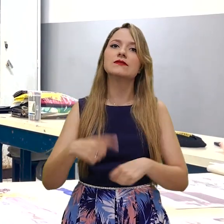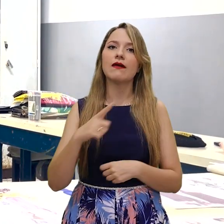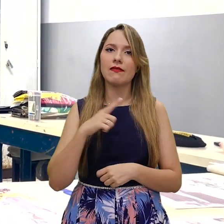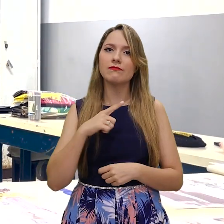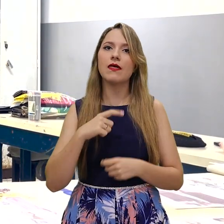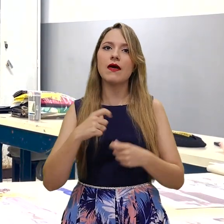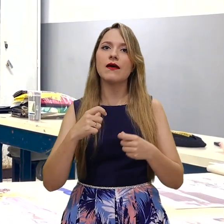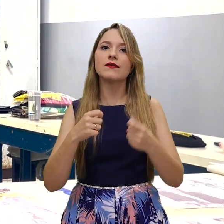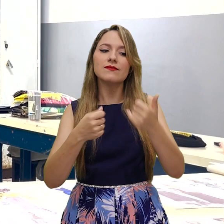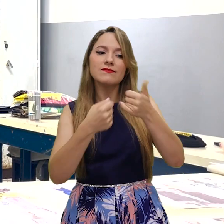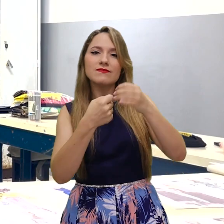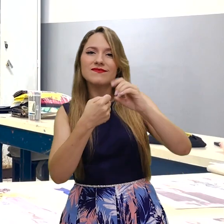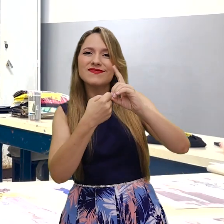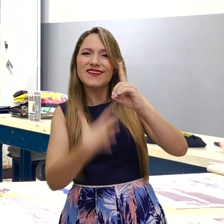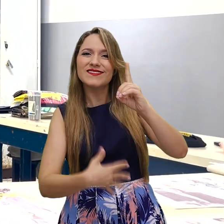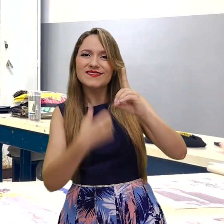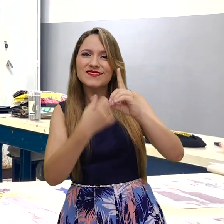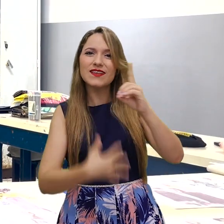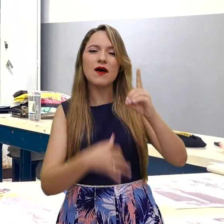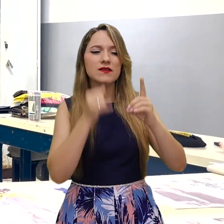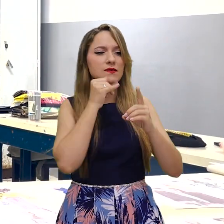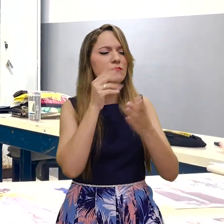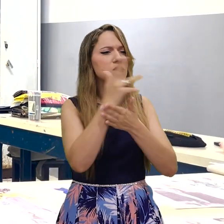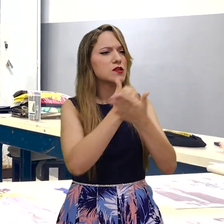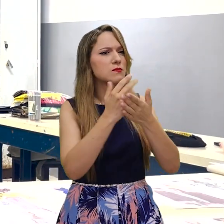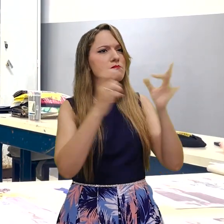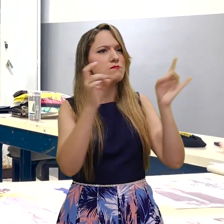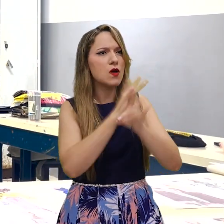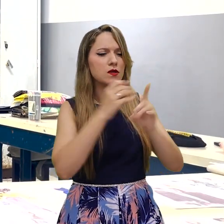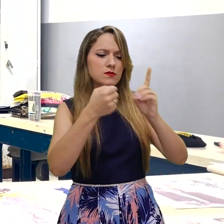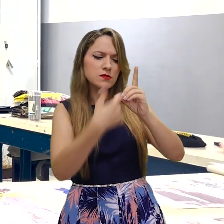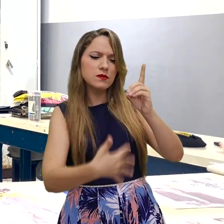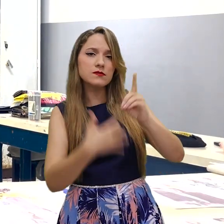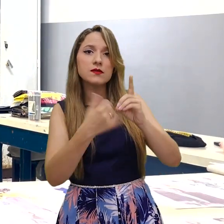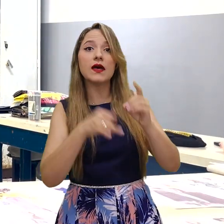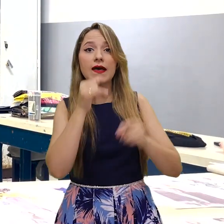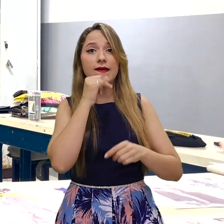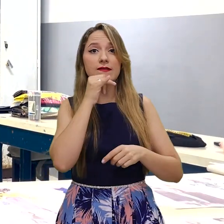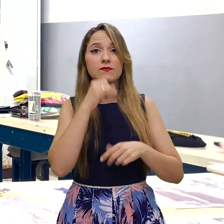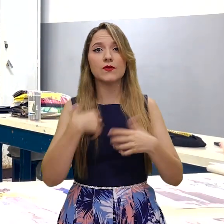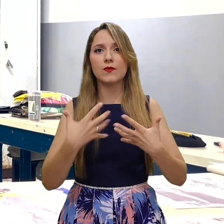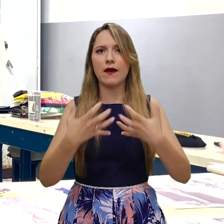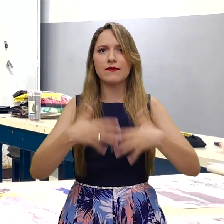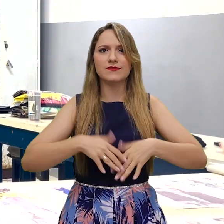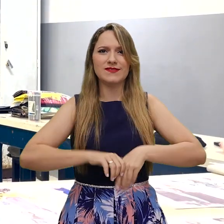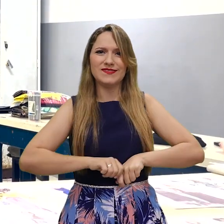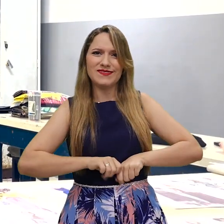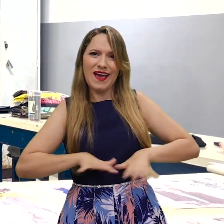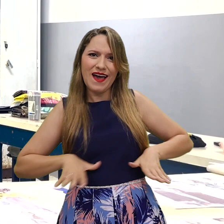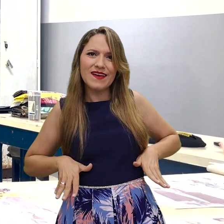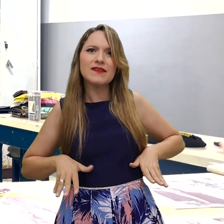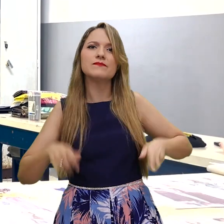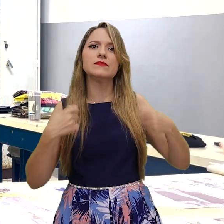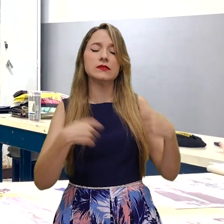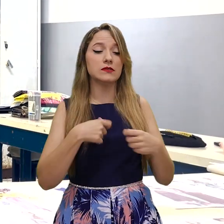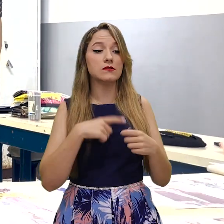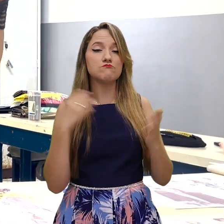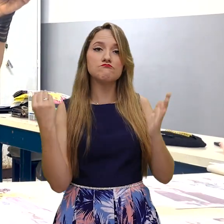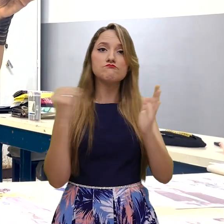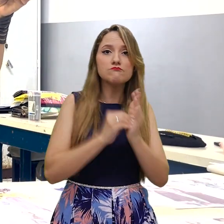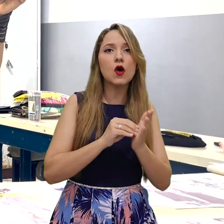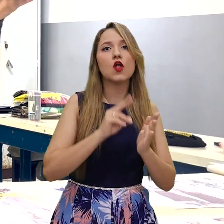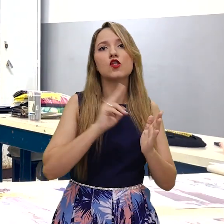técnica. Vou dar aqui um exemplo. Você faz ali uma saia évasé. É importante você escrever saia évasé ou